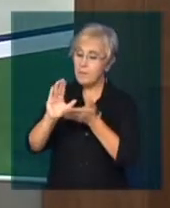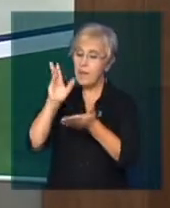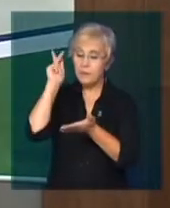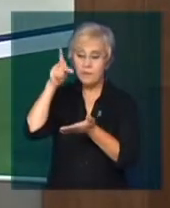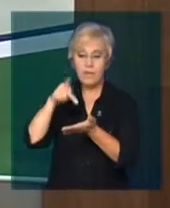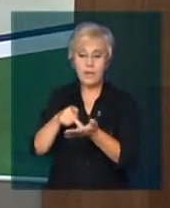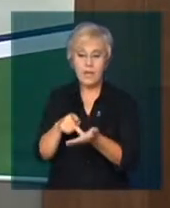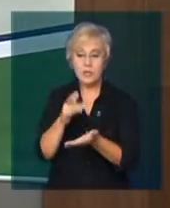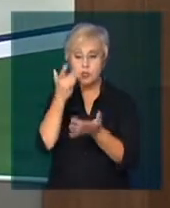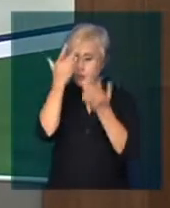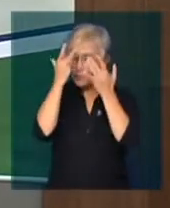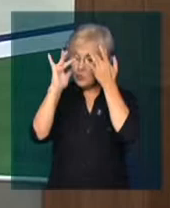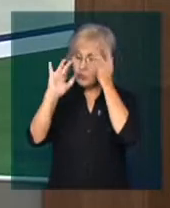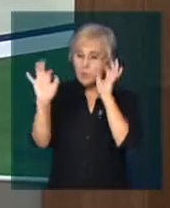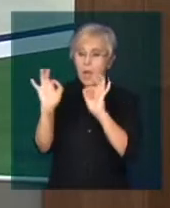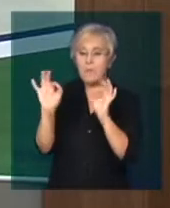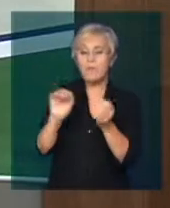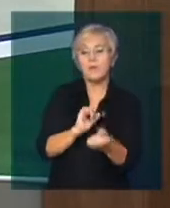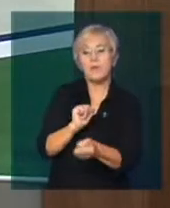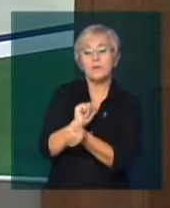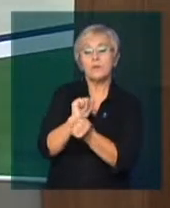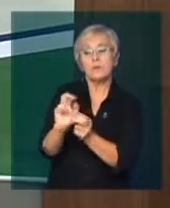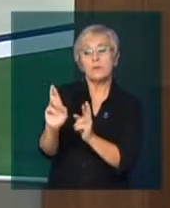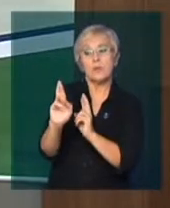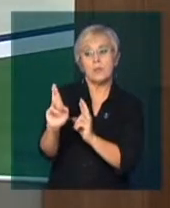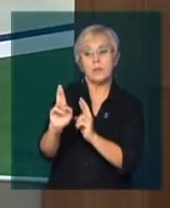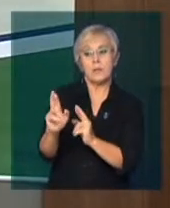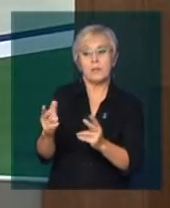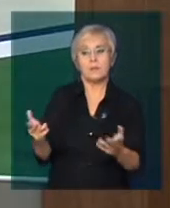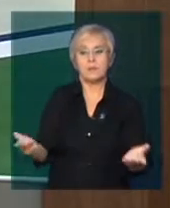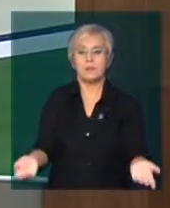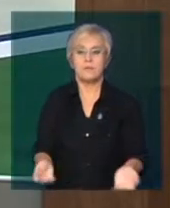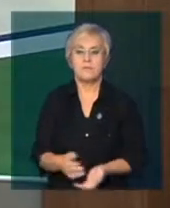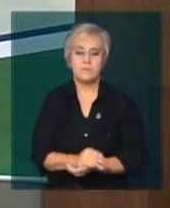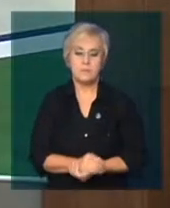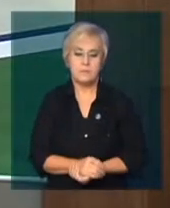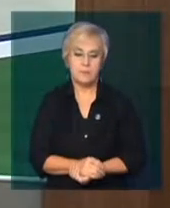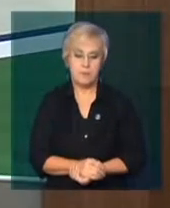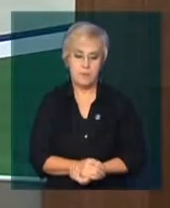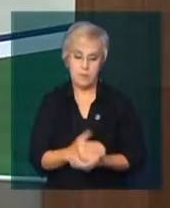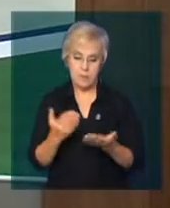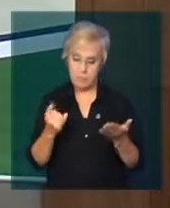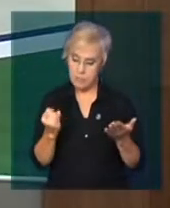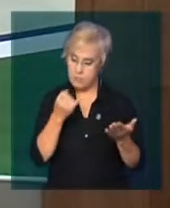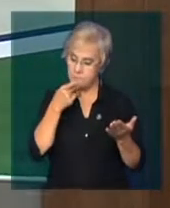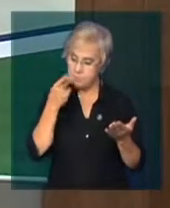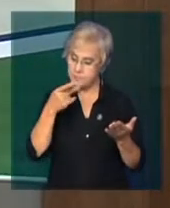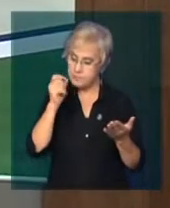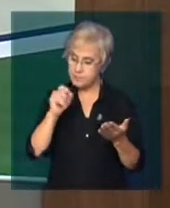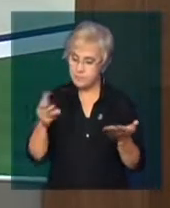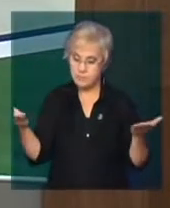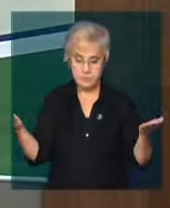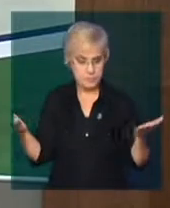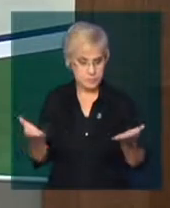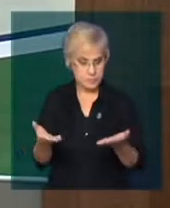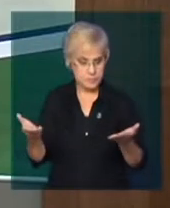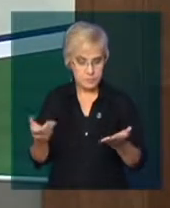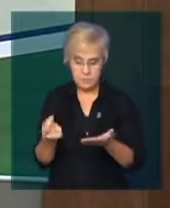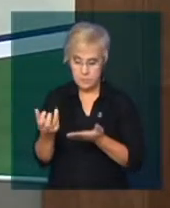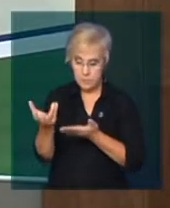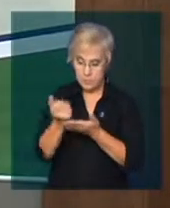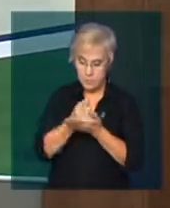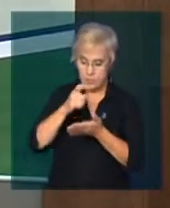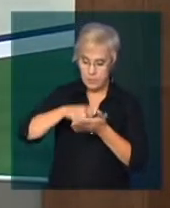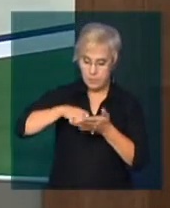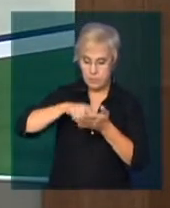mesmos aos outros entes federados. Aqui é importante frisar que hoje, da arrecadação